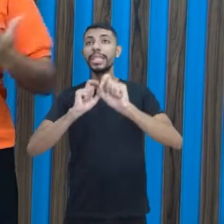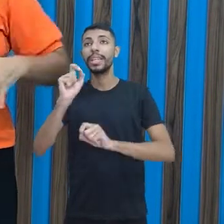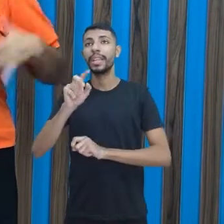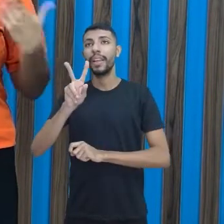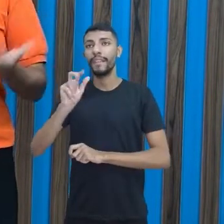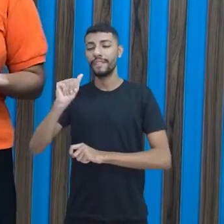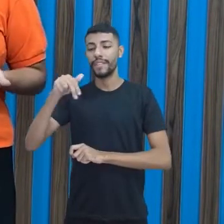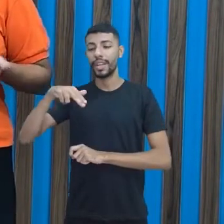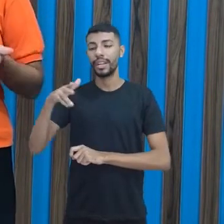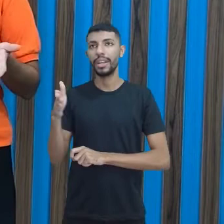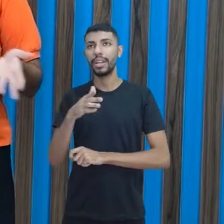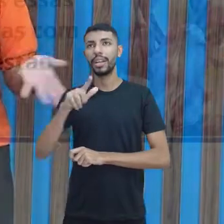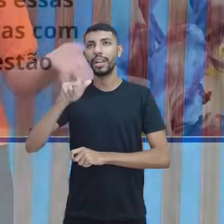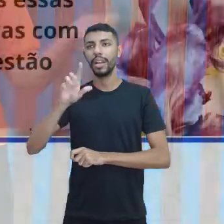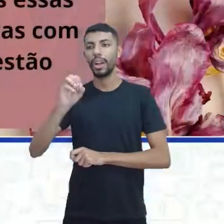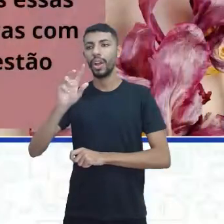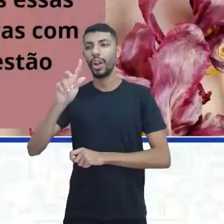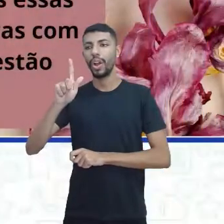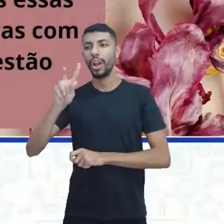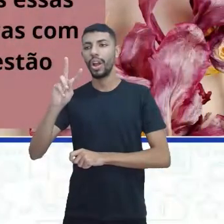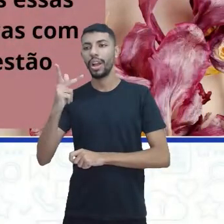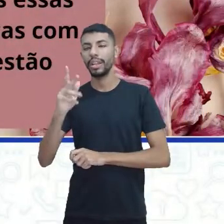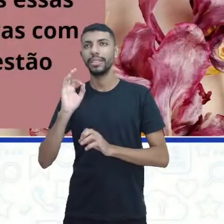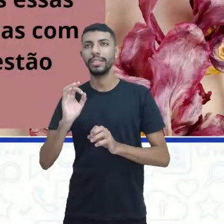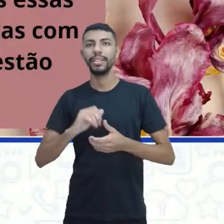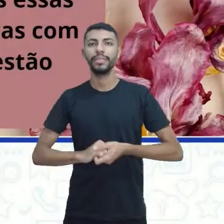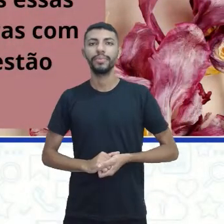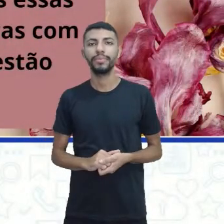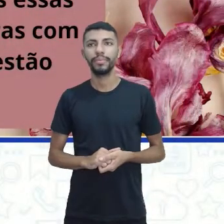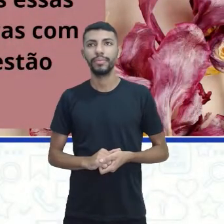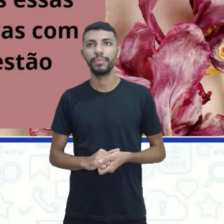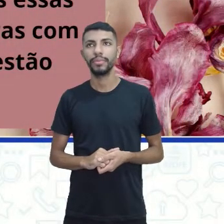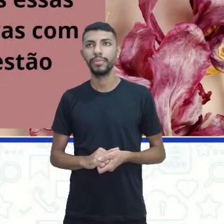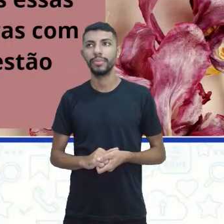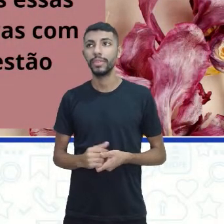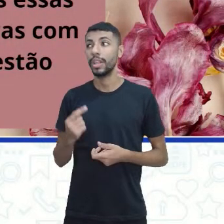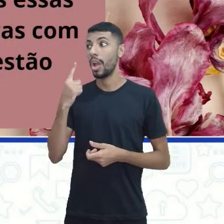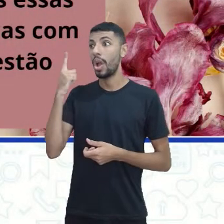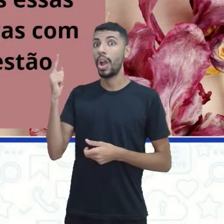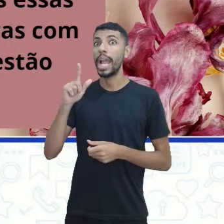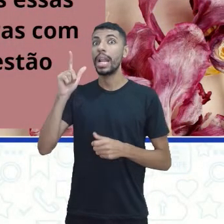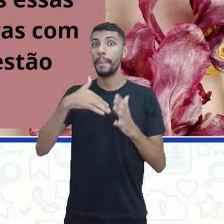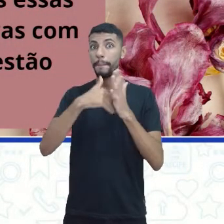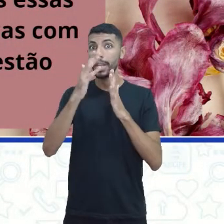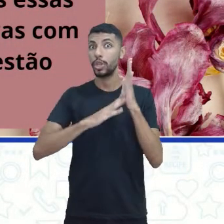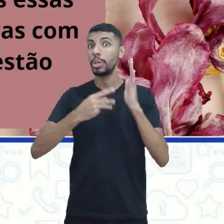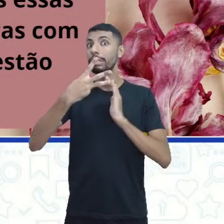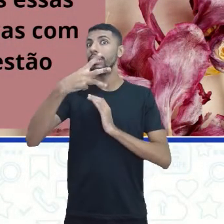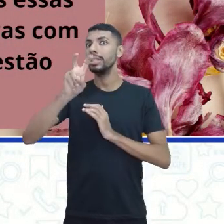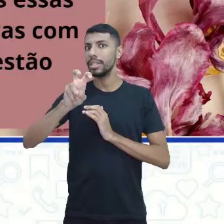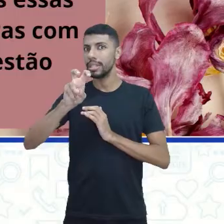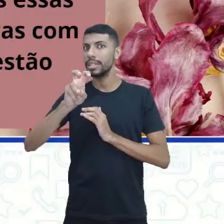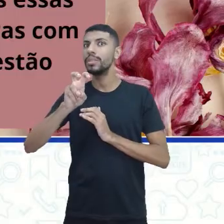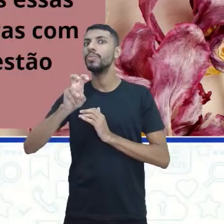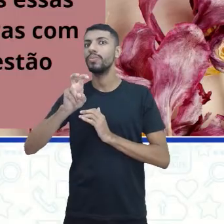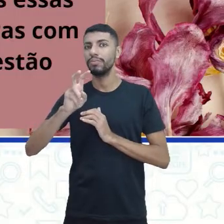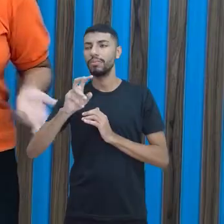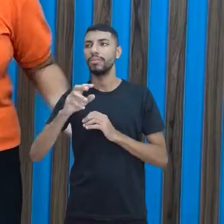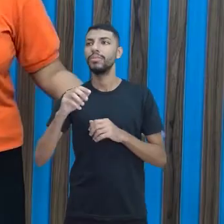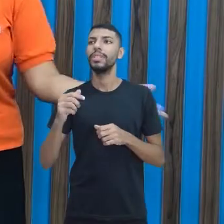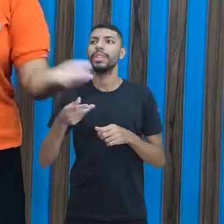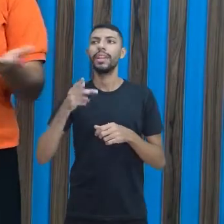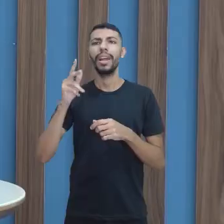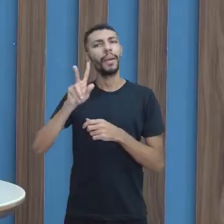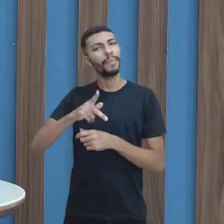produção constante de autorretratos. Então, o mais pesquisei que ele pintou 35. Pronto, perdão. Olha aí, a professora Viviane, como sempre,